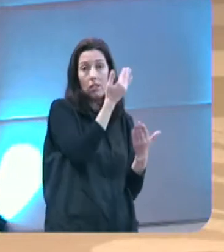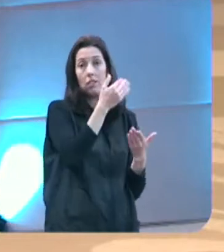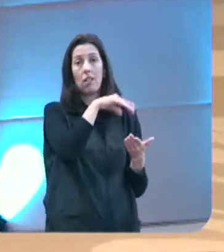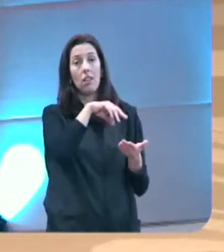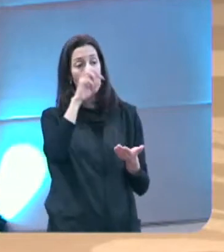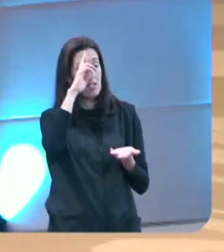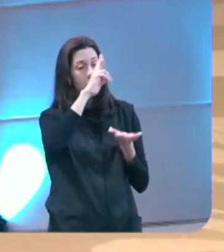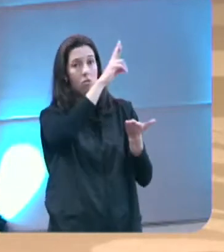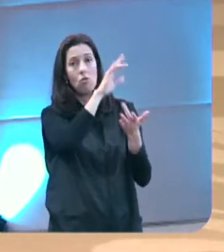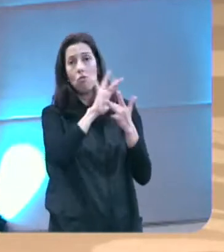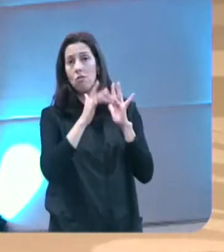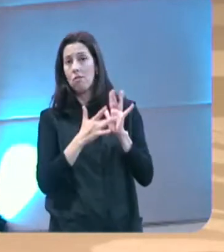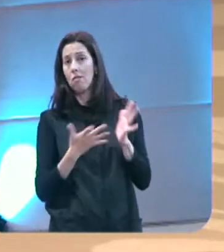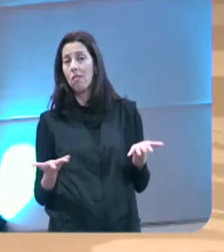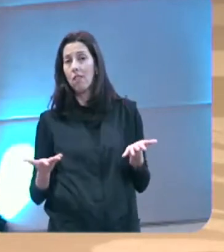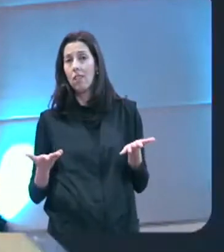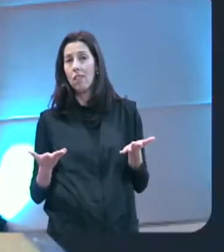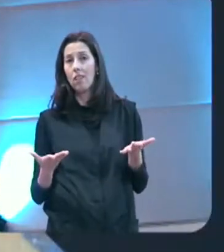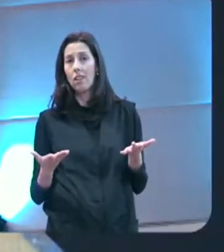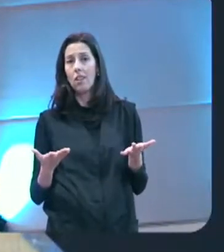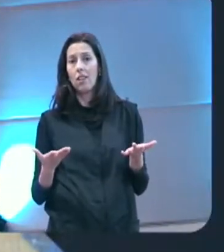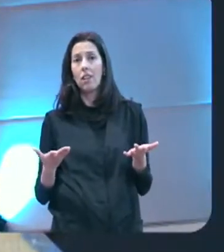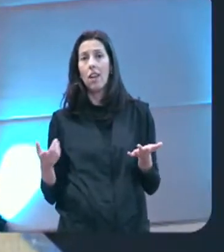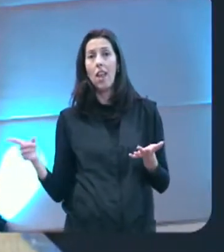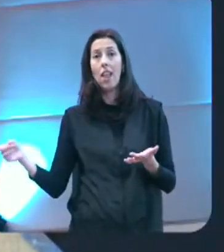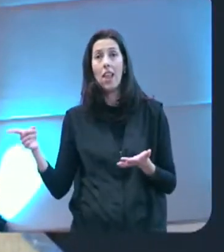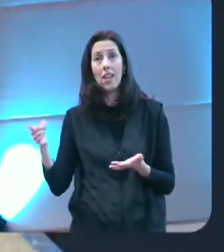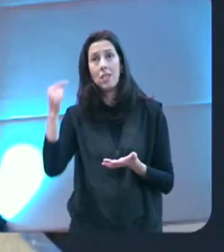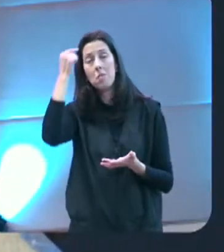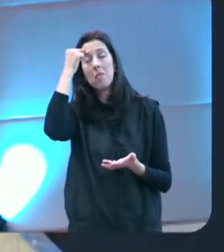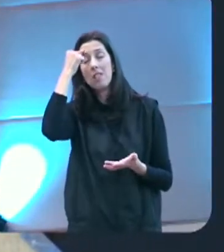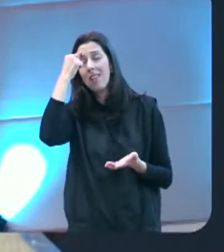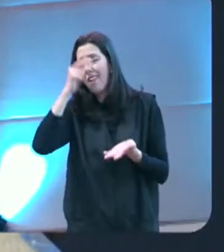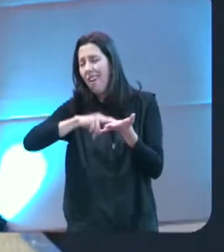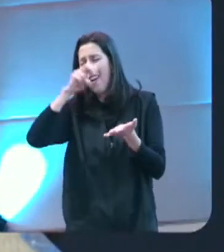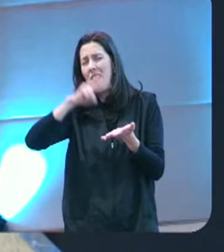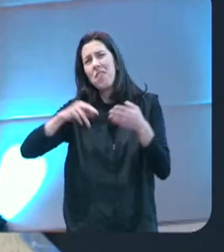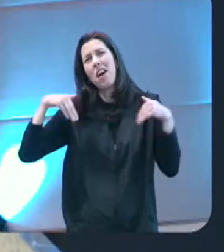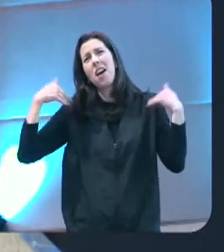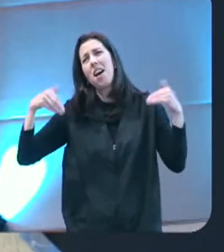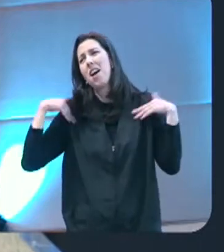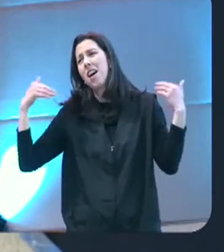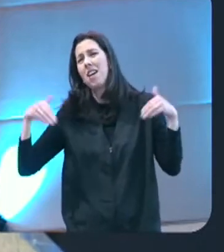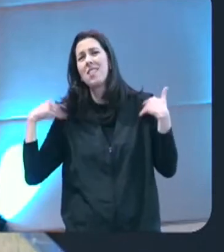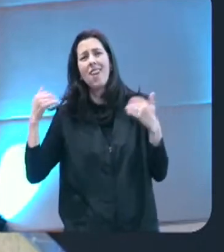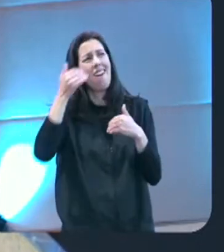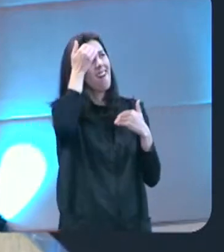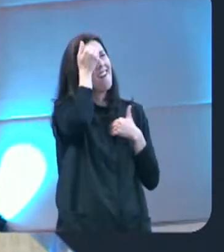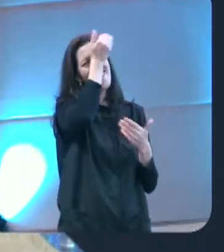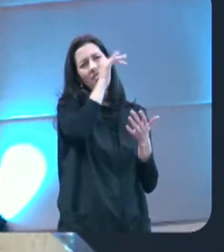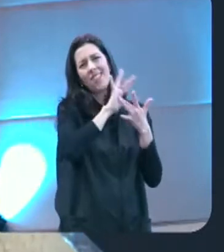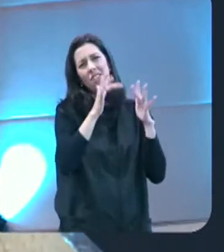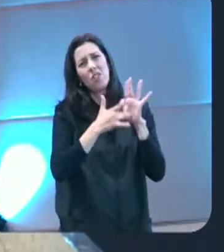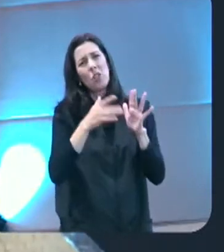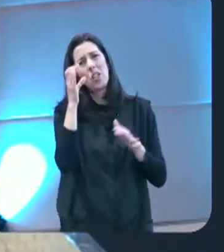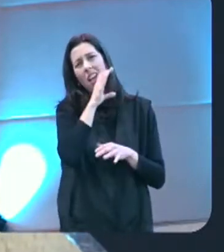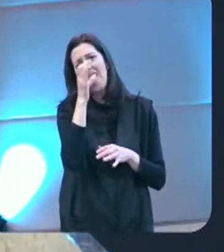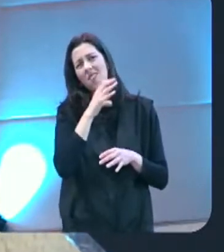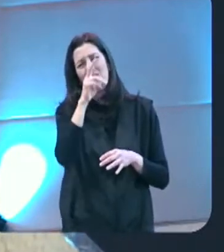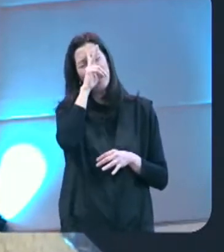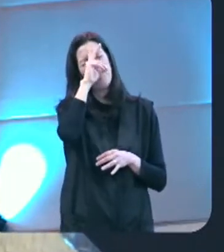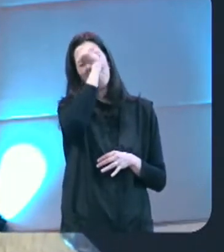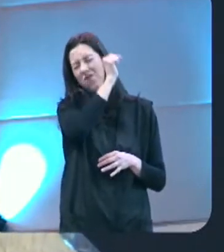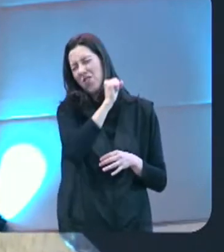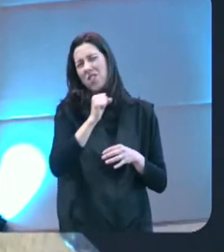no meu entender, era eles ficarem tão gratos, tão contentes, que voltavam para trás a agradecer a Jesus com todas as forças,